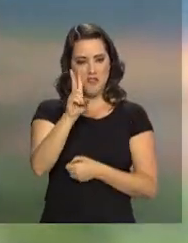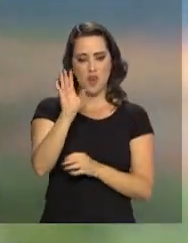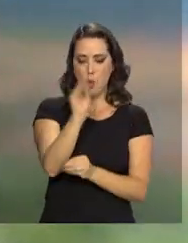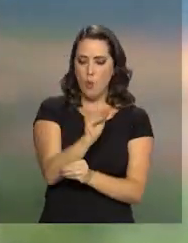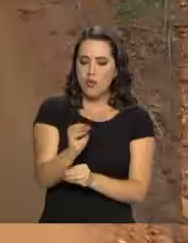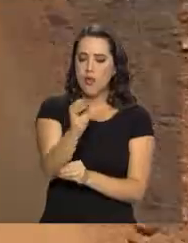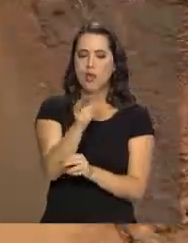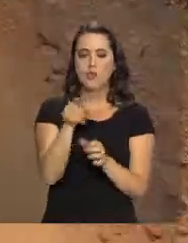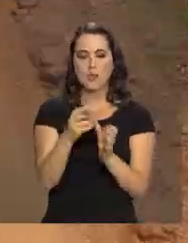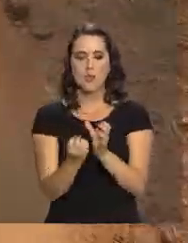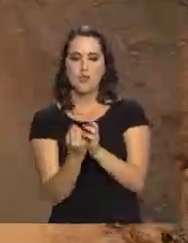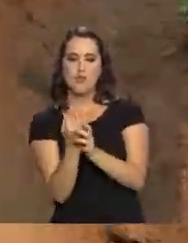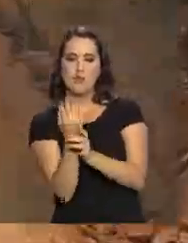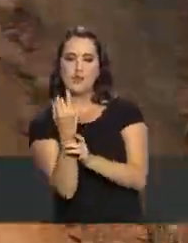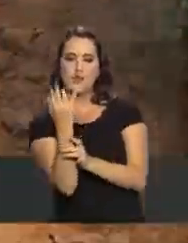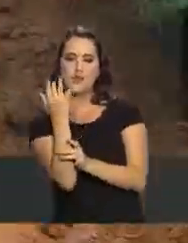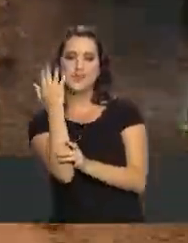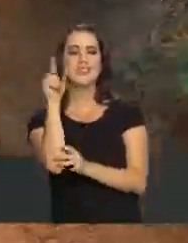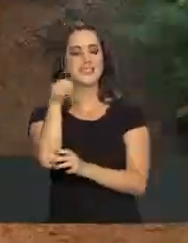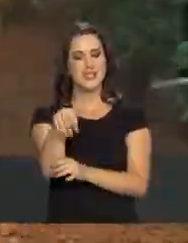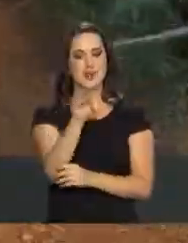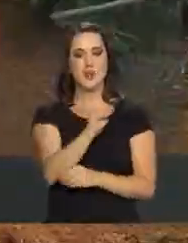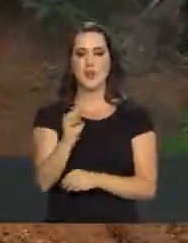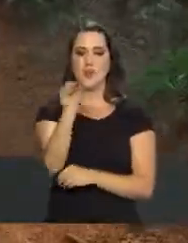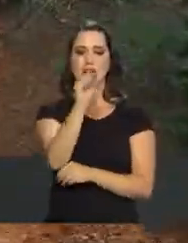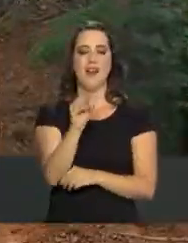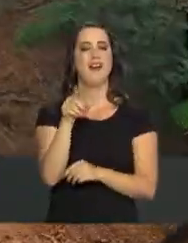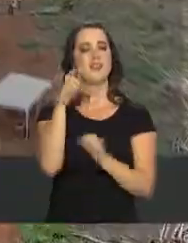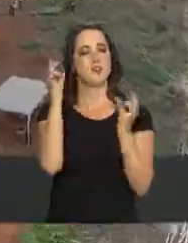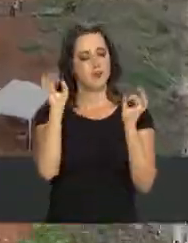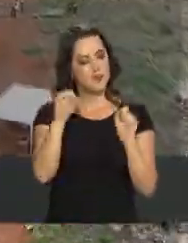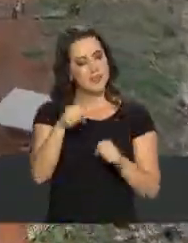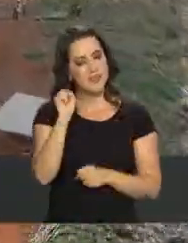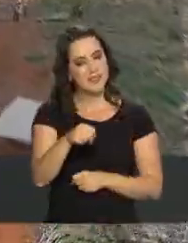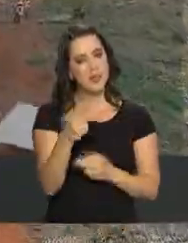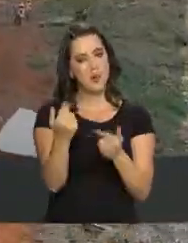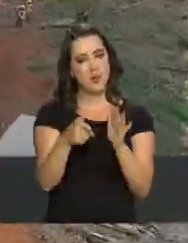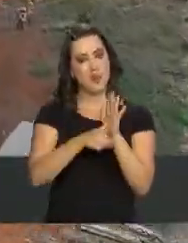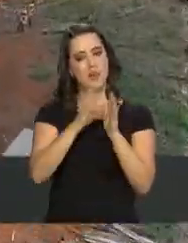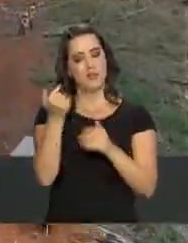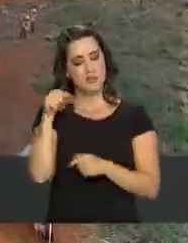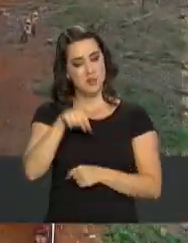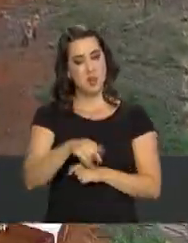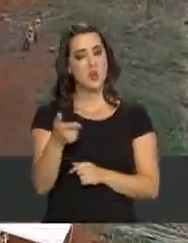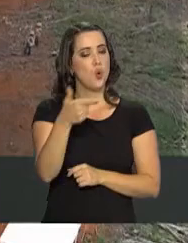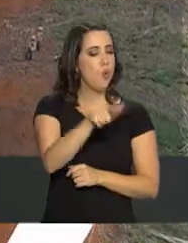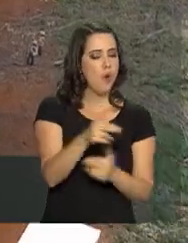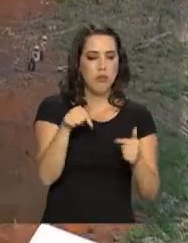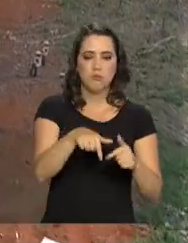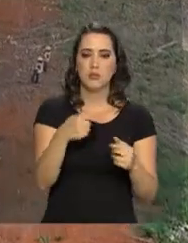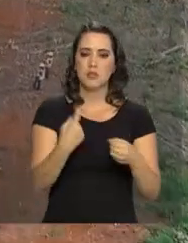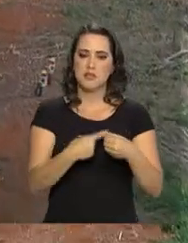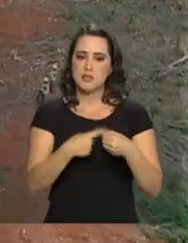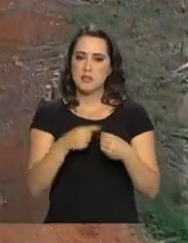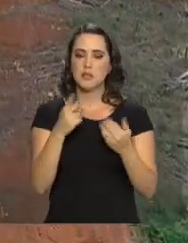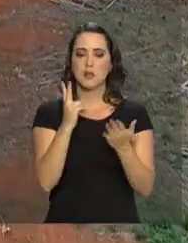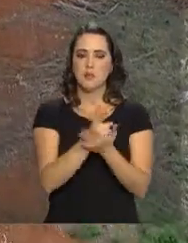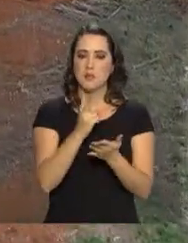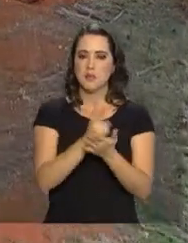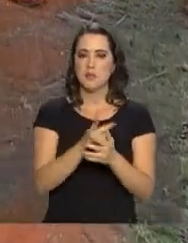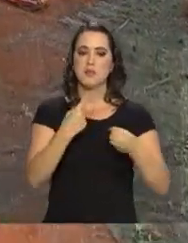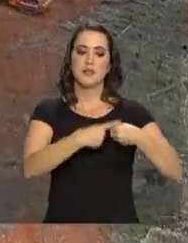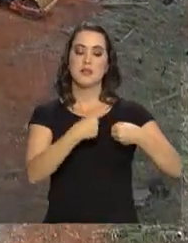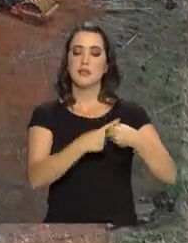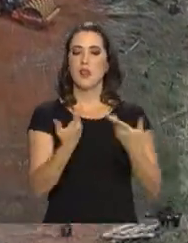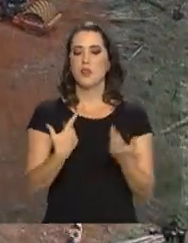bem criada e ela vai ser muito bem cuidada, igual eu cuidava lá no Bento, eu vou cuidar a mesma coisa aqui, que é o mesmo Bento para mim.